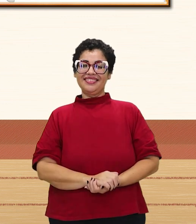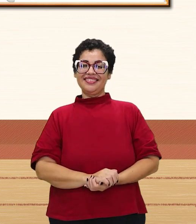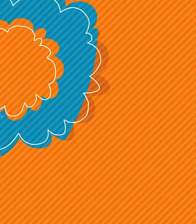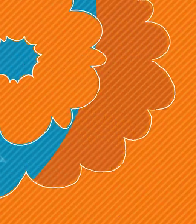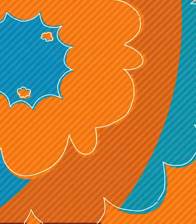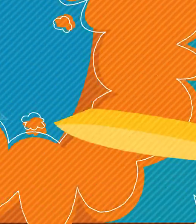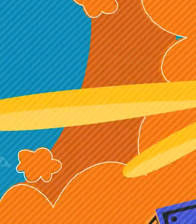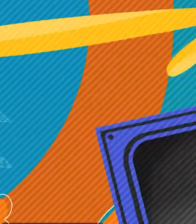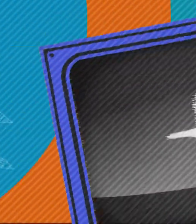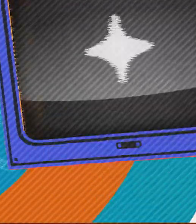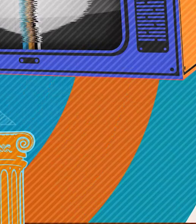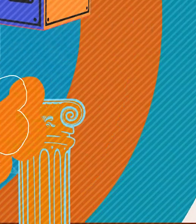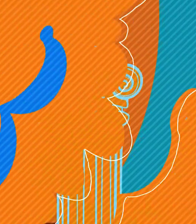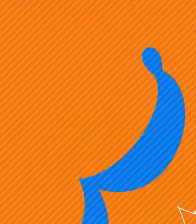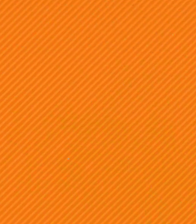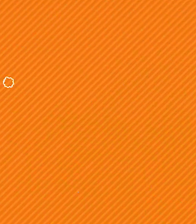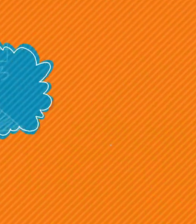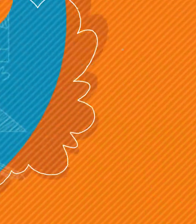já.